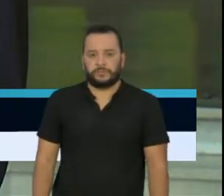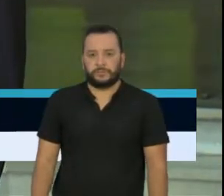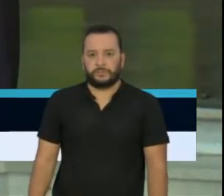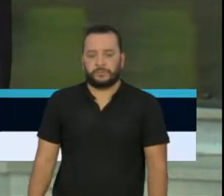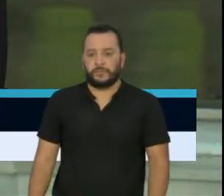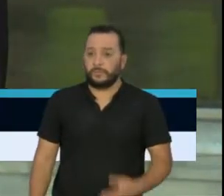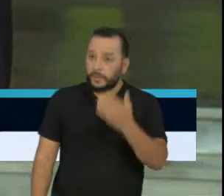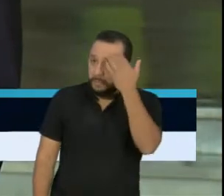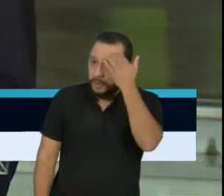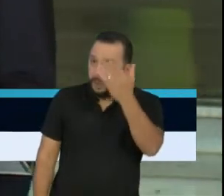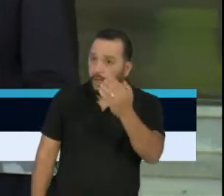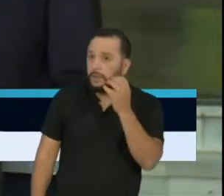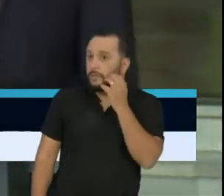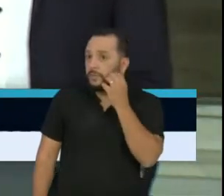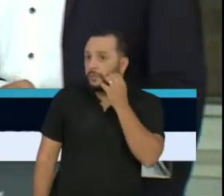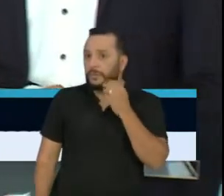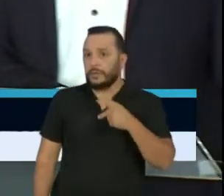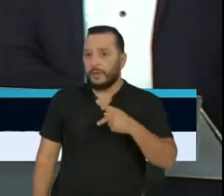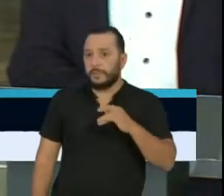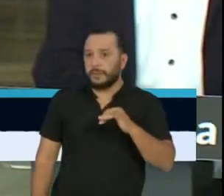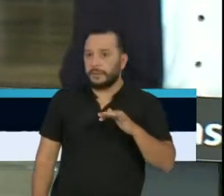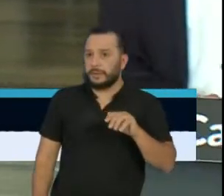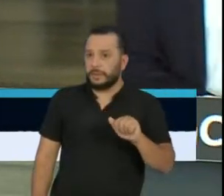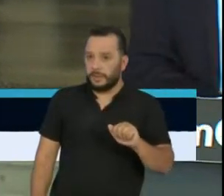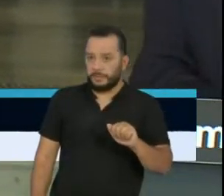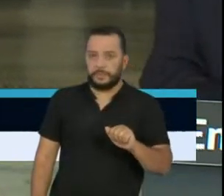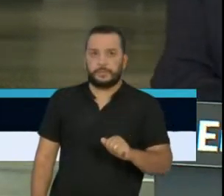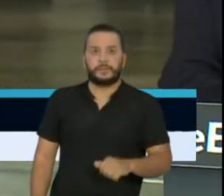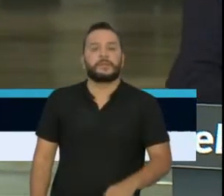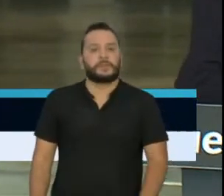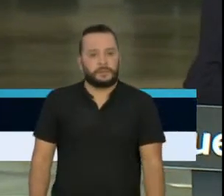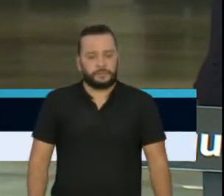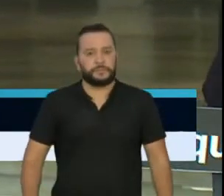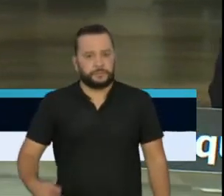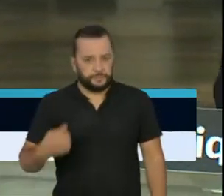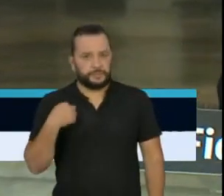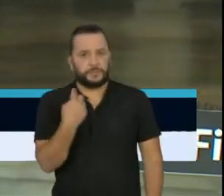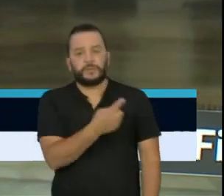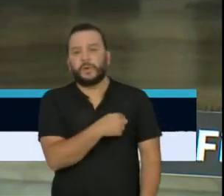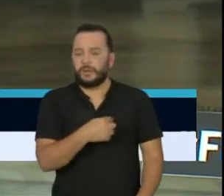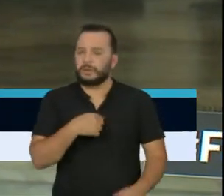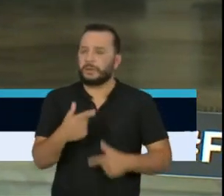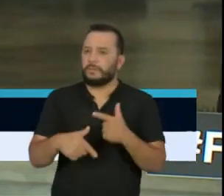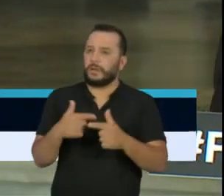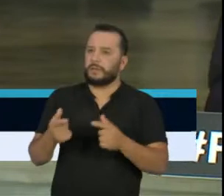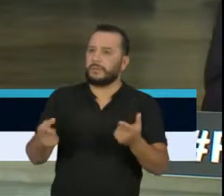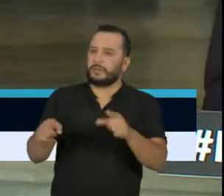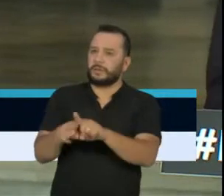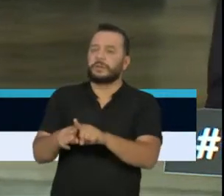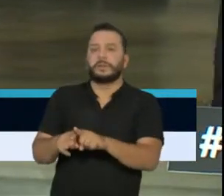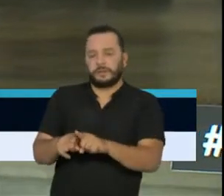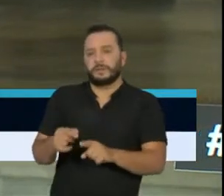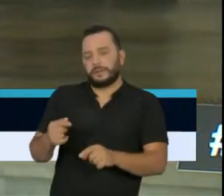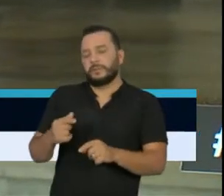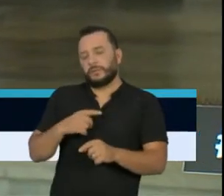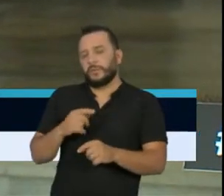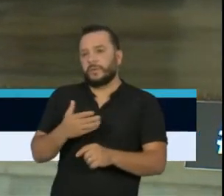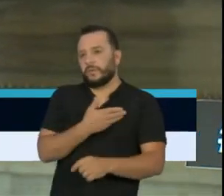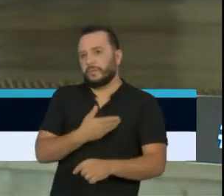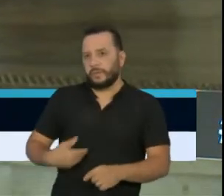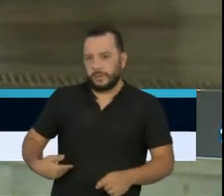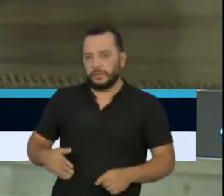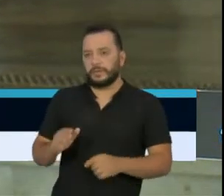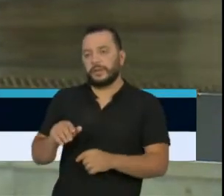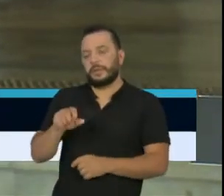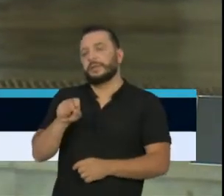Obrigado, Bruno. Patrícia Ellen. Nós estamos trabalhando em parceria com todo o governo. O CIMI, o Sistema de Monitoramento